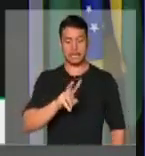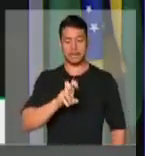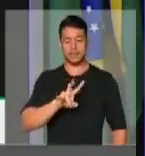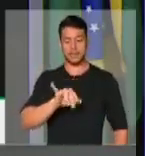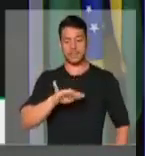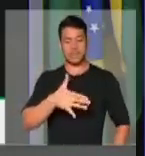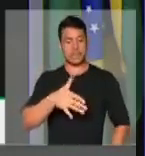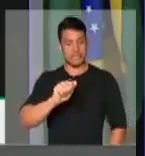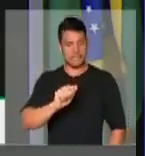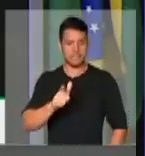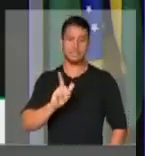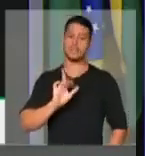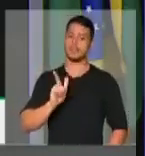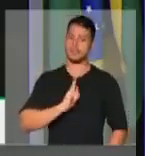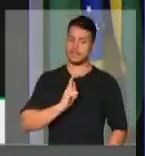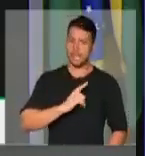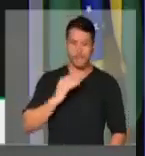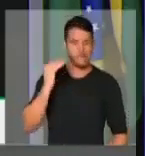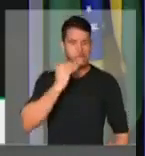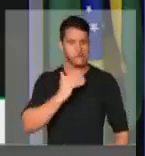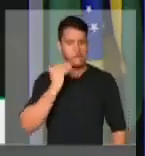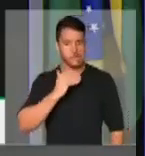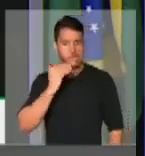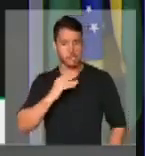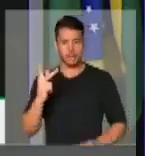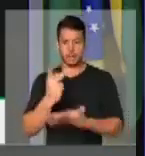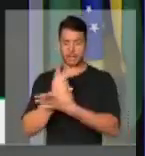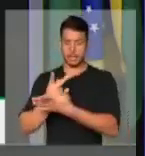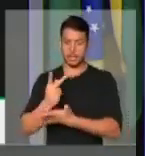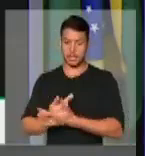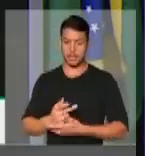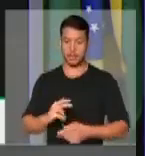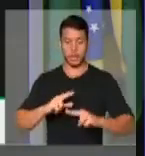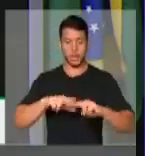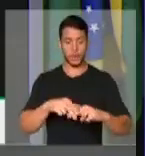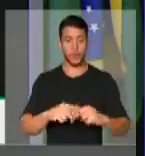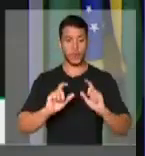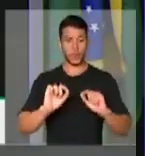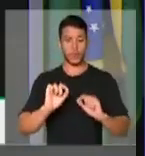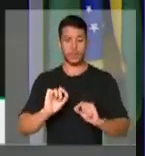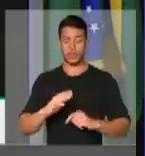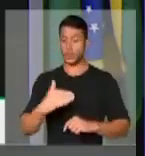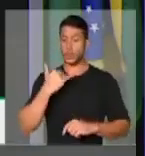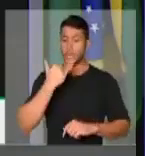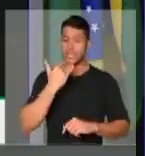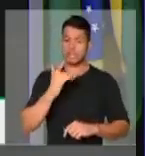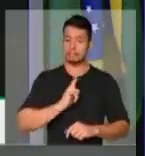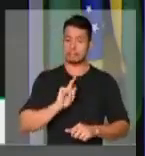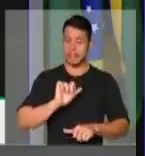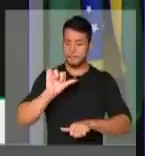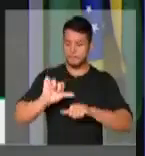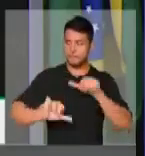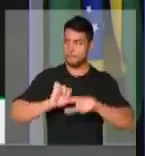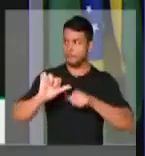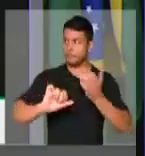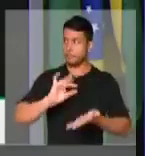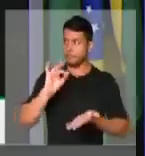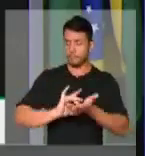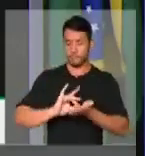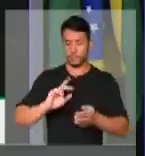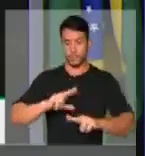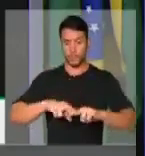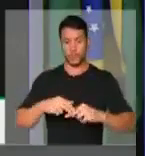a despesa crescente com a previdência pública não se sustenta diante das mudanças demográficas, porque o país